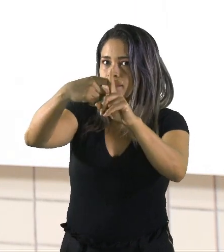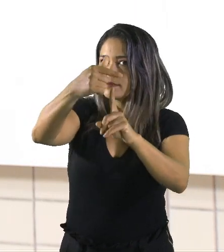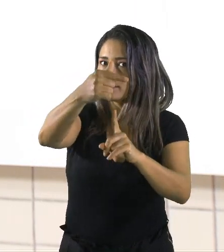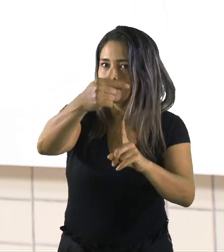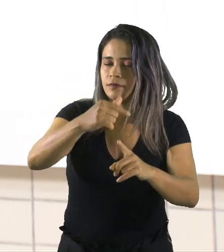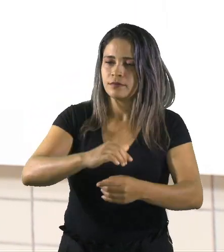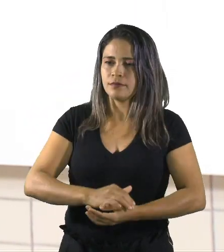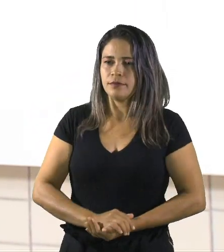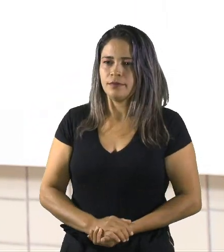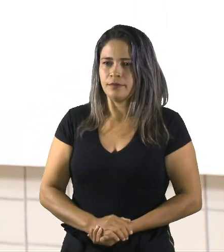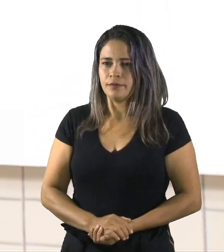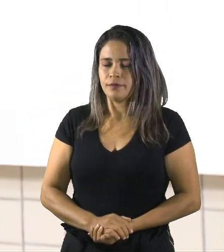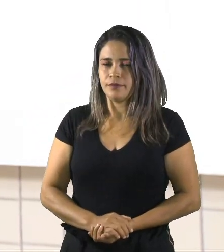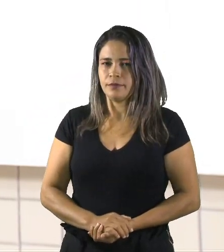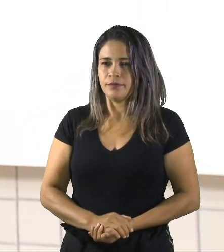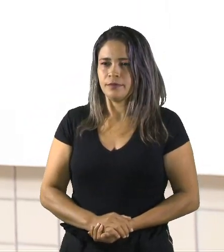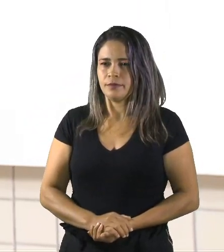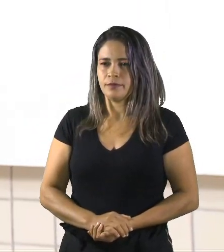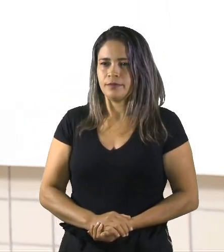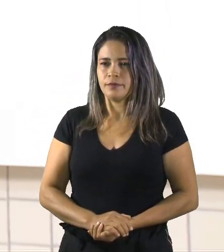número. Então,